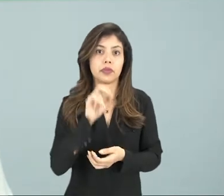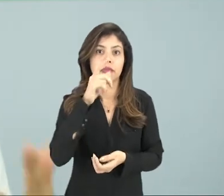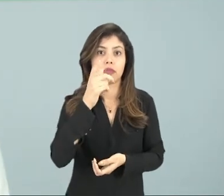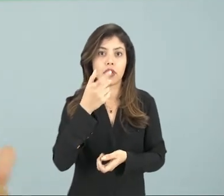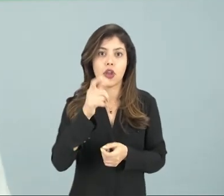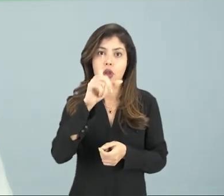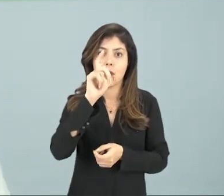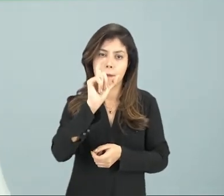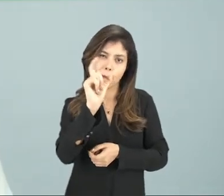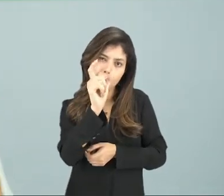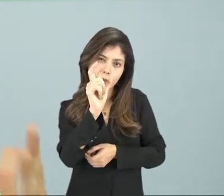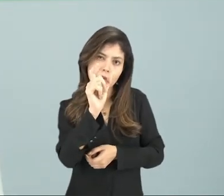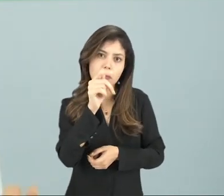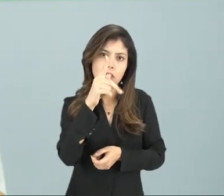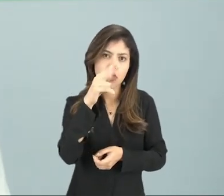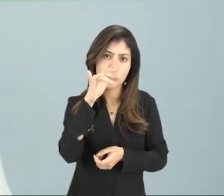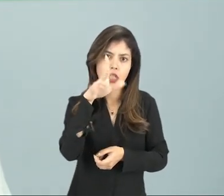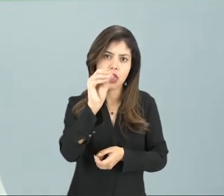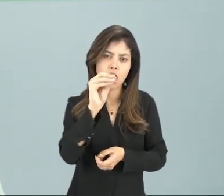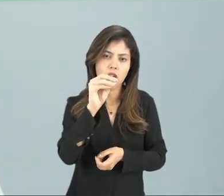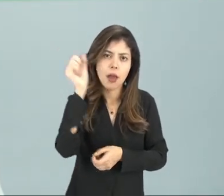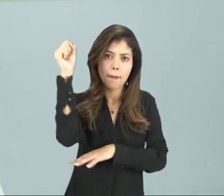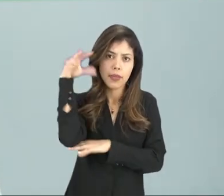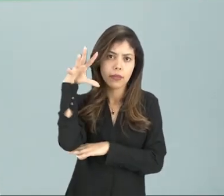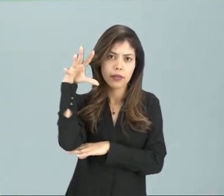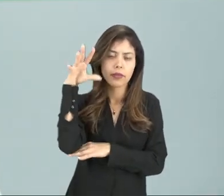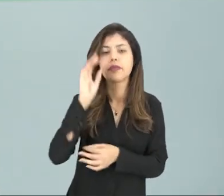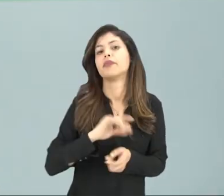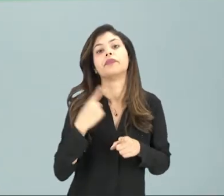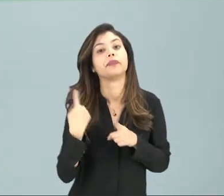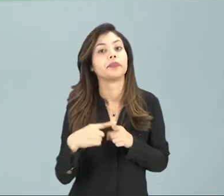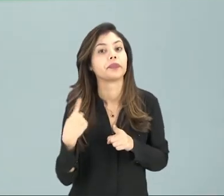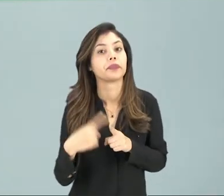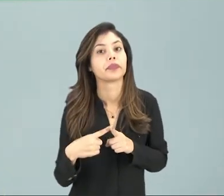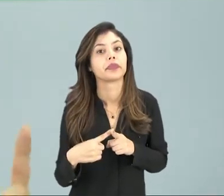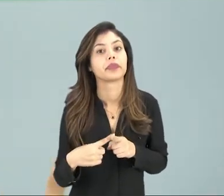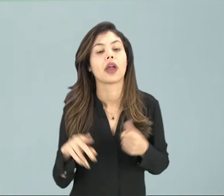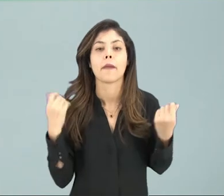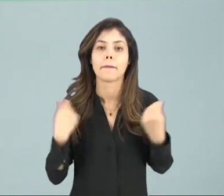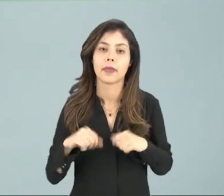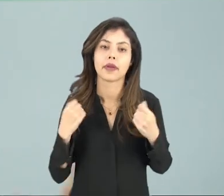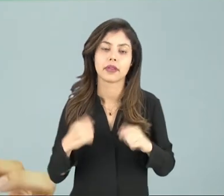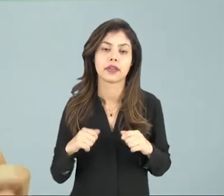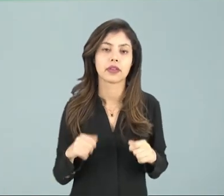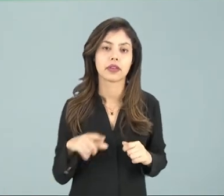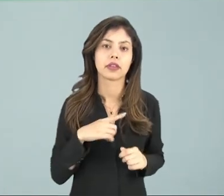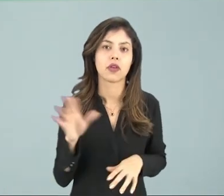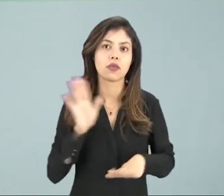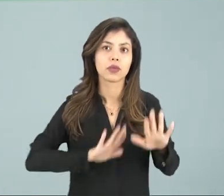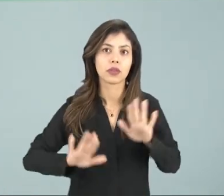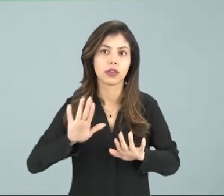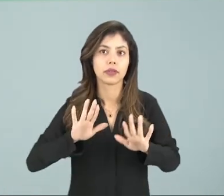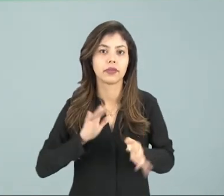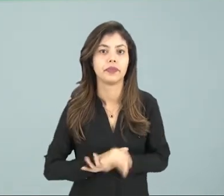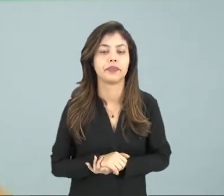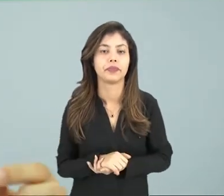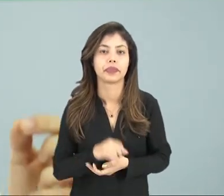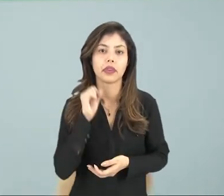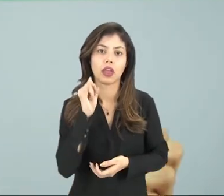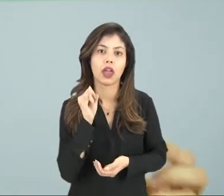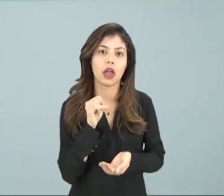pilhas baterias lâmpadas por quê Porque o descarte precisa ter um E